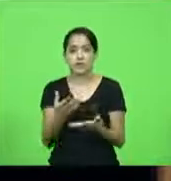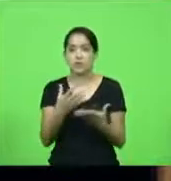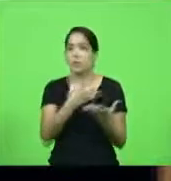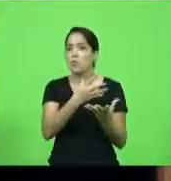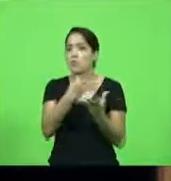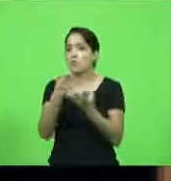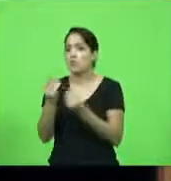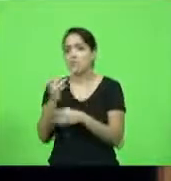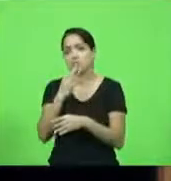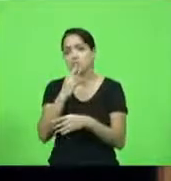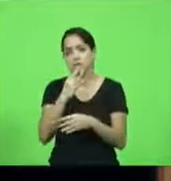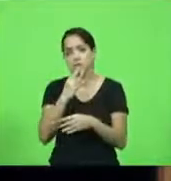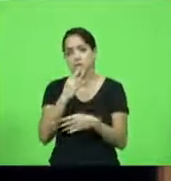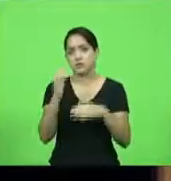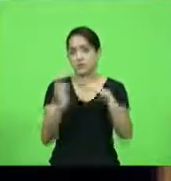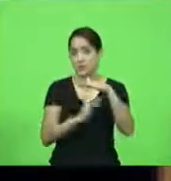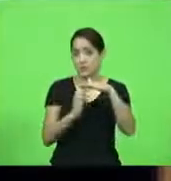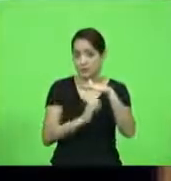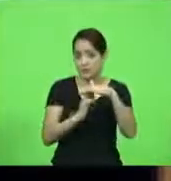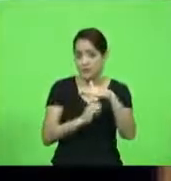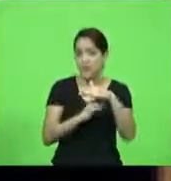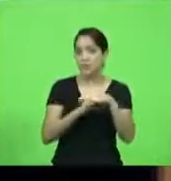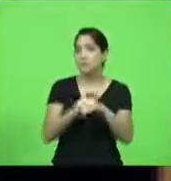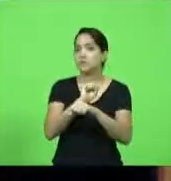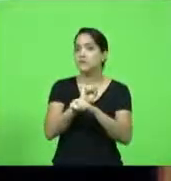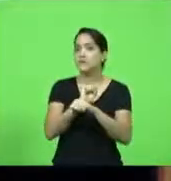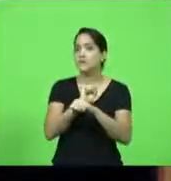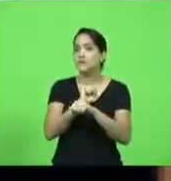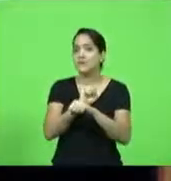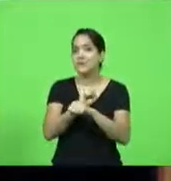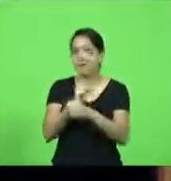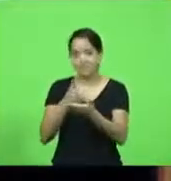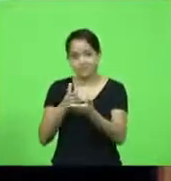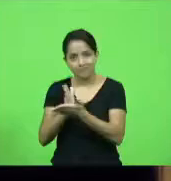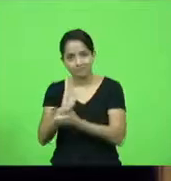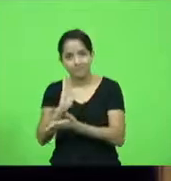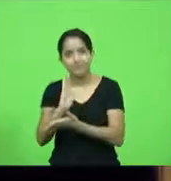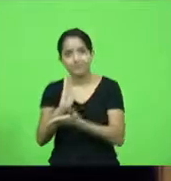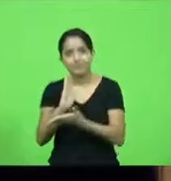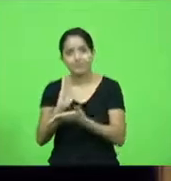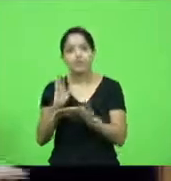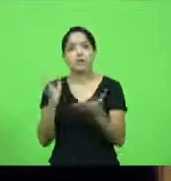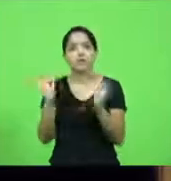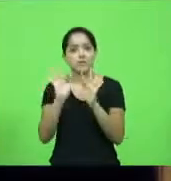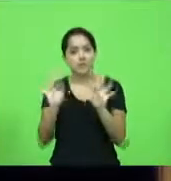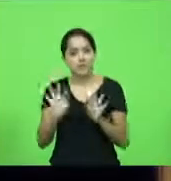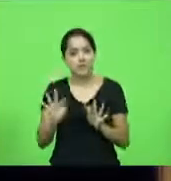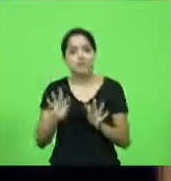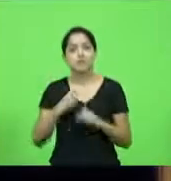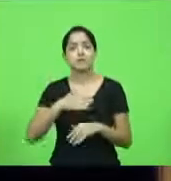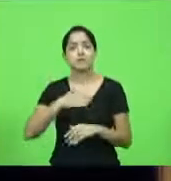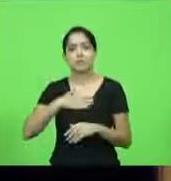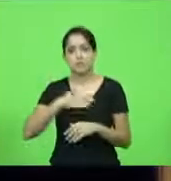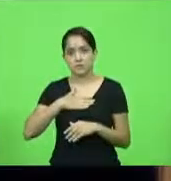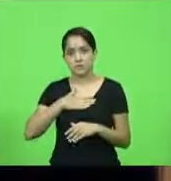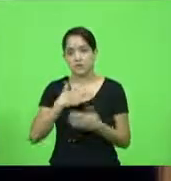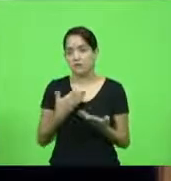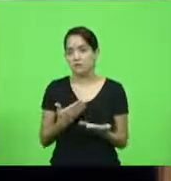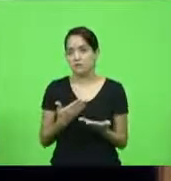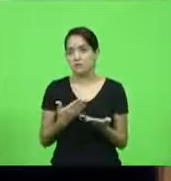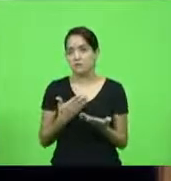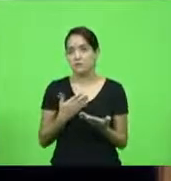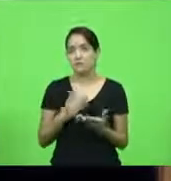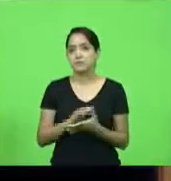muitos empresários que estavam esperando quando nós aprovamos e louvaram a Assembleia Legislativa, louvaram os deputados que